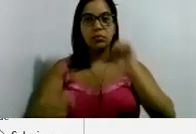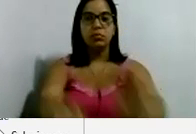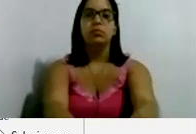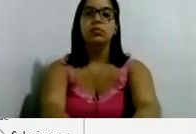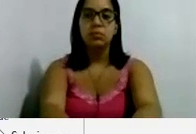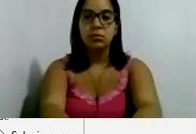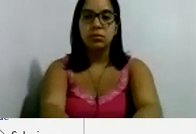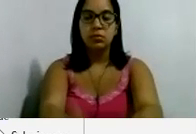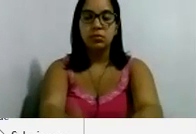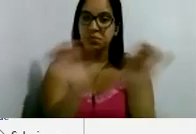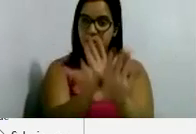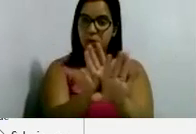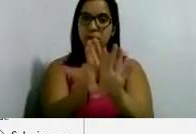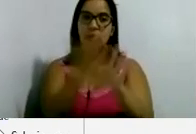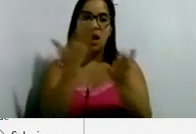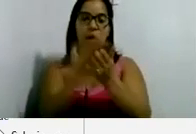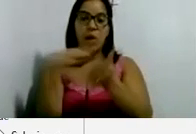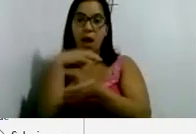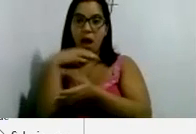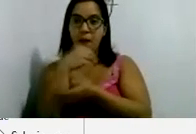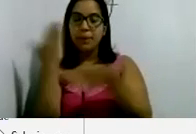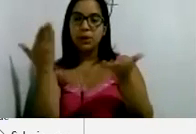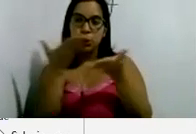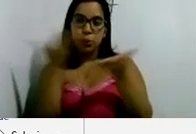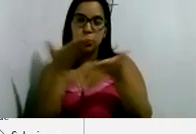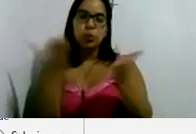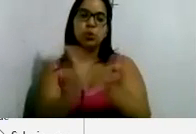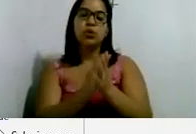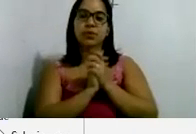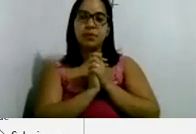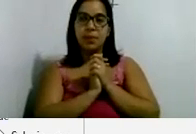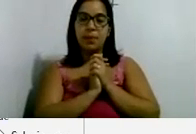Então é isso, pessoal. A aula foi mais rápida hoje, para a gente